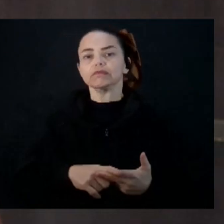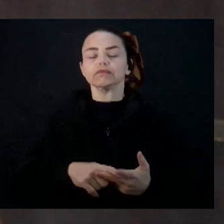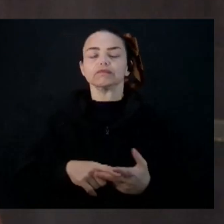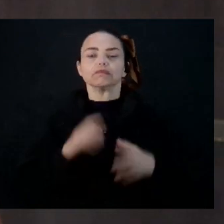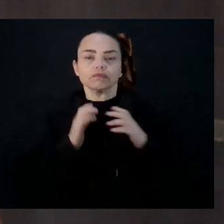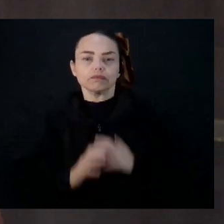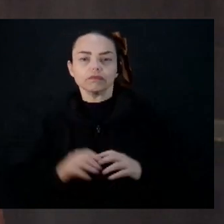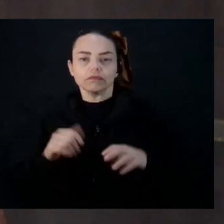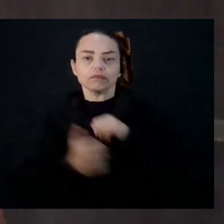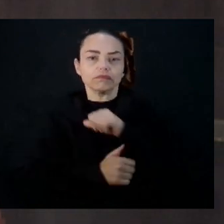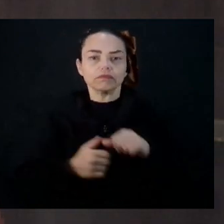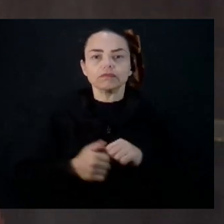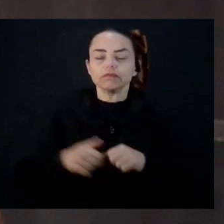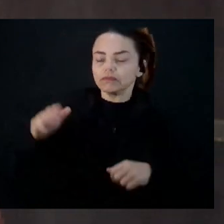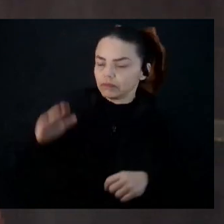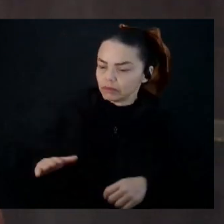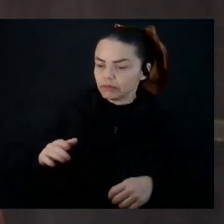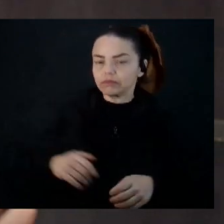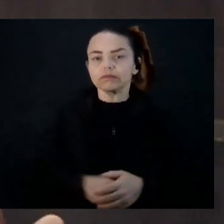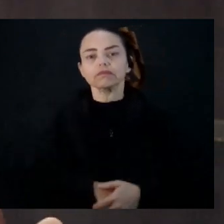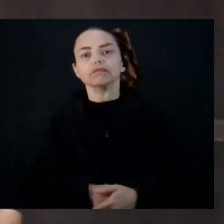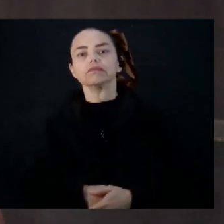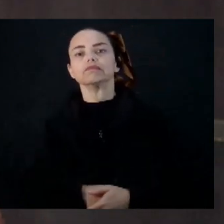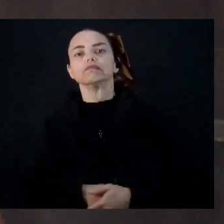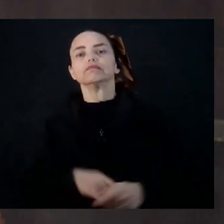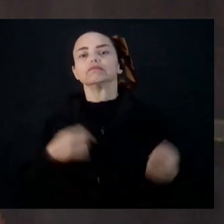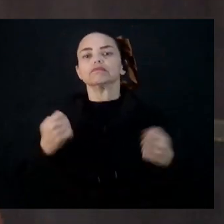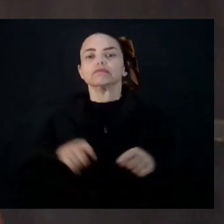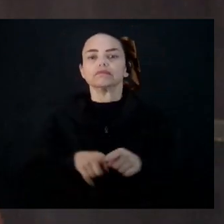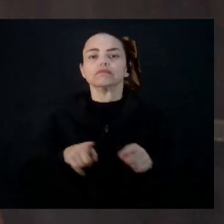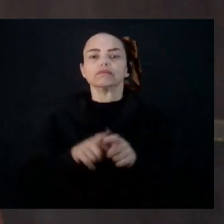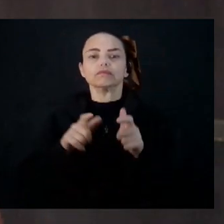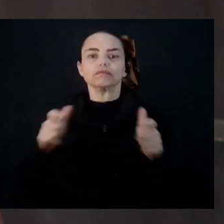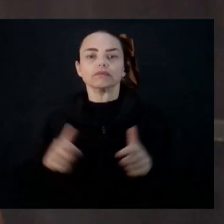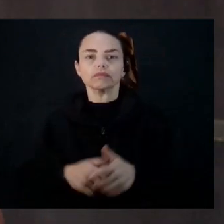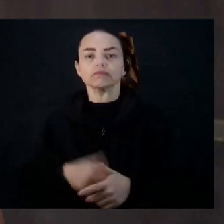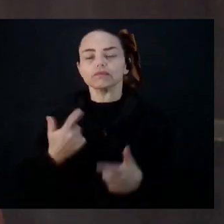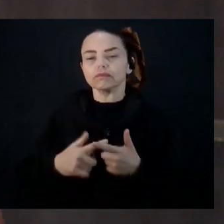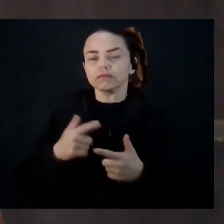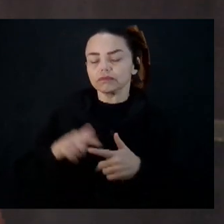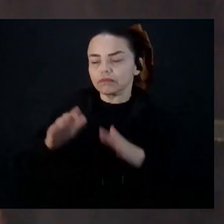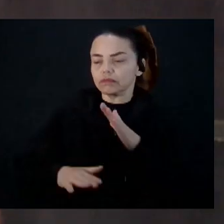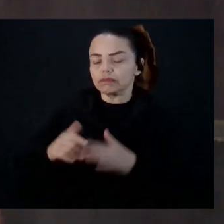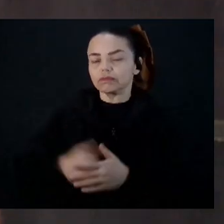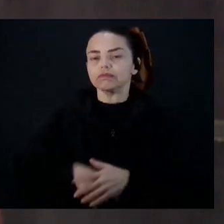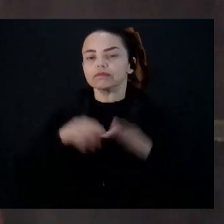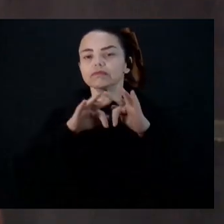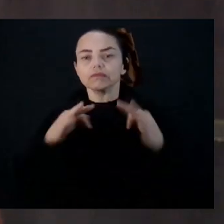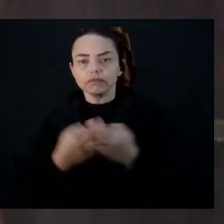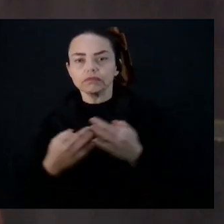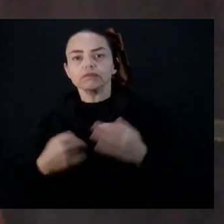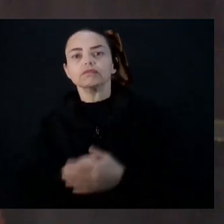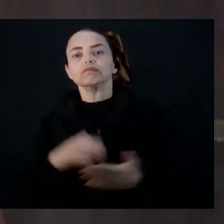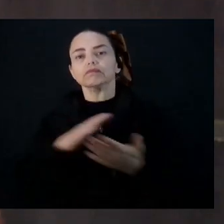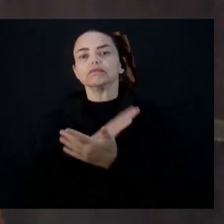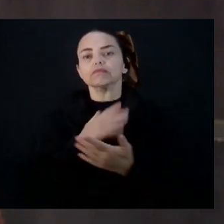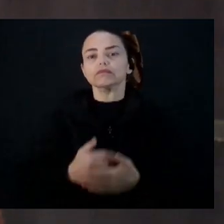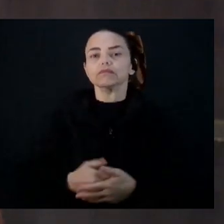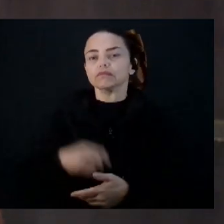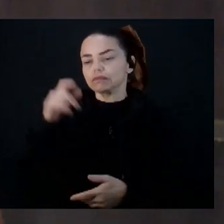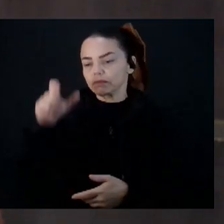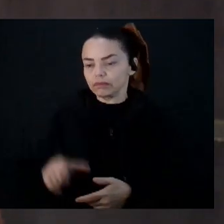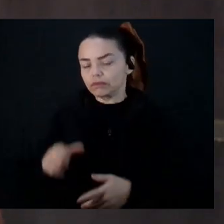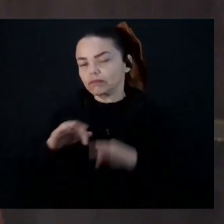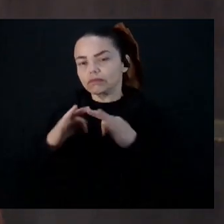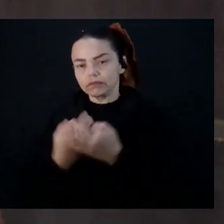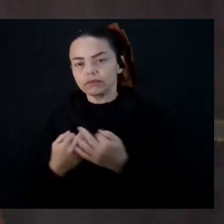é da criança, mas a gente precisa ampliar um pouco mais, porque às vezes é uma família ou algum membro da família que está